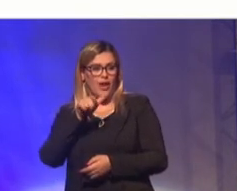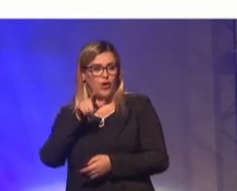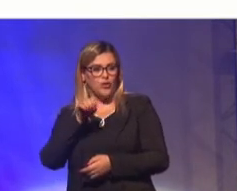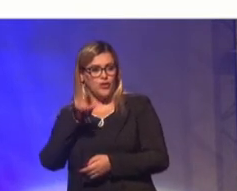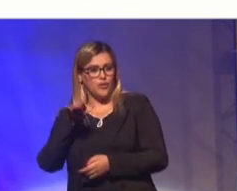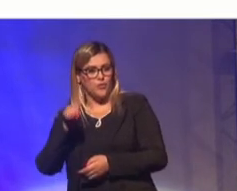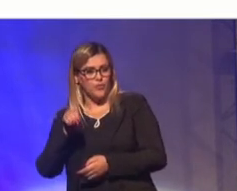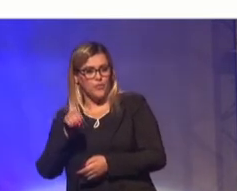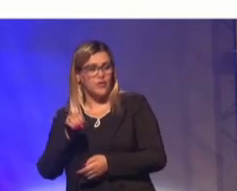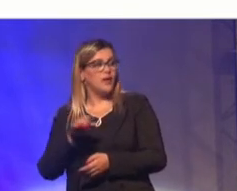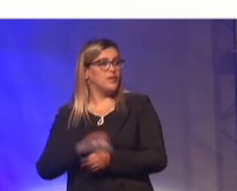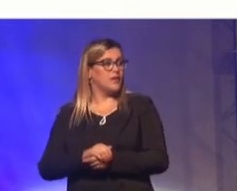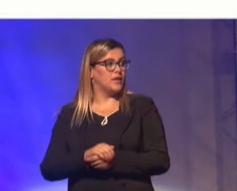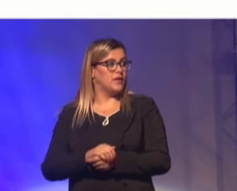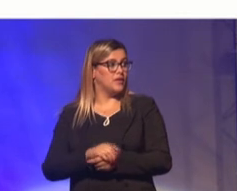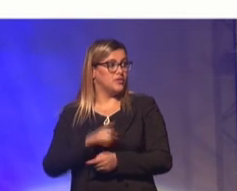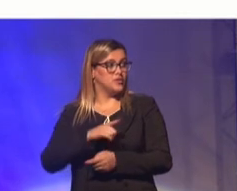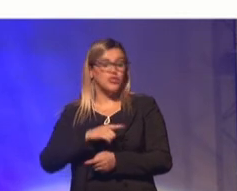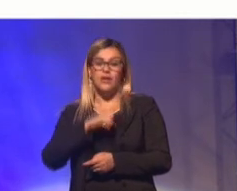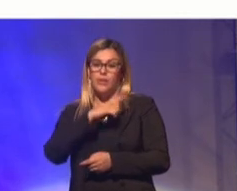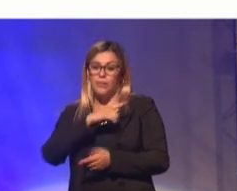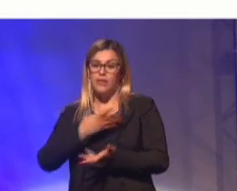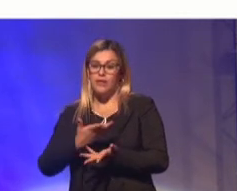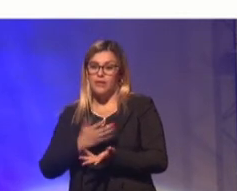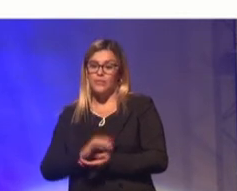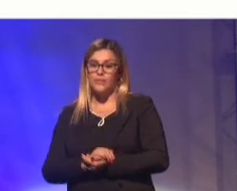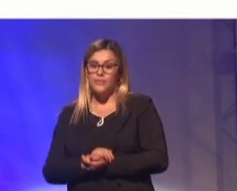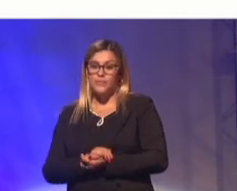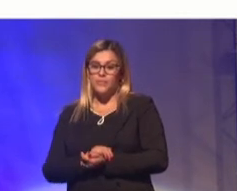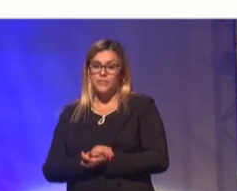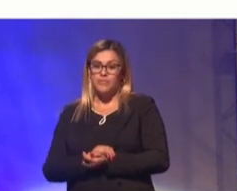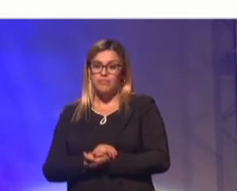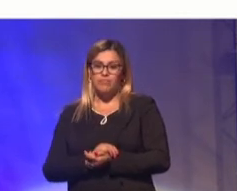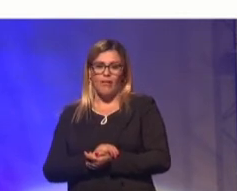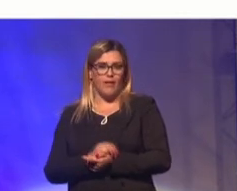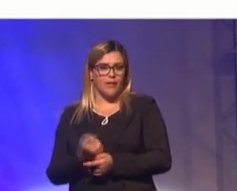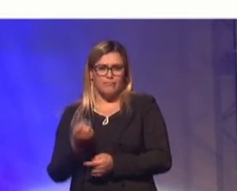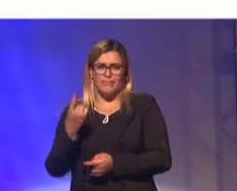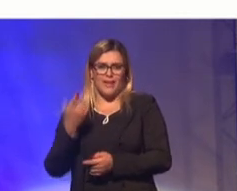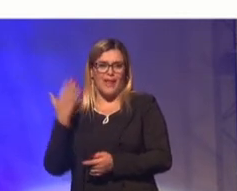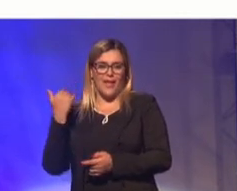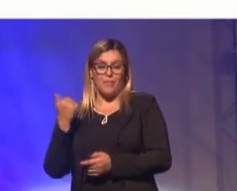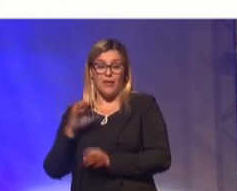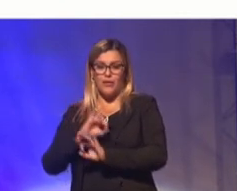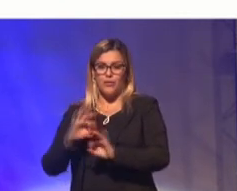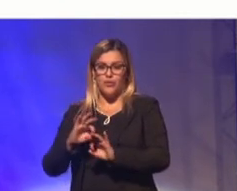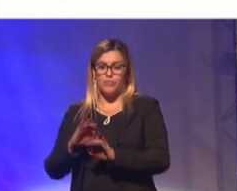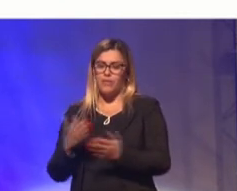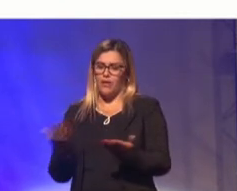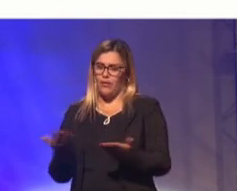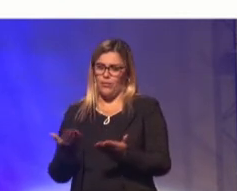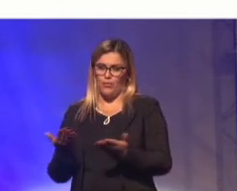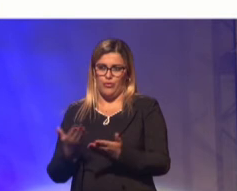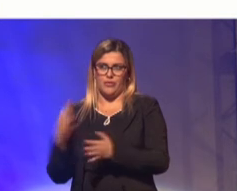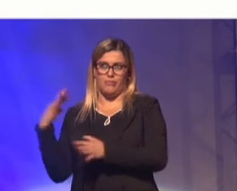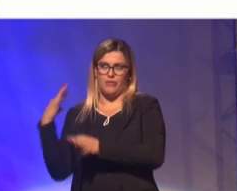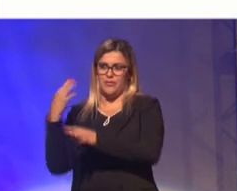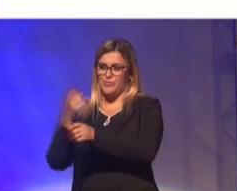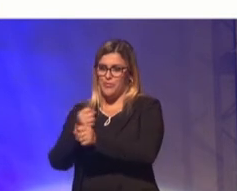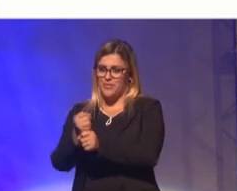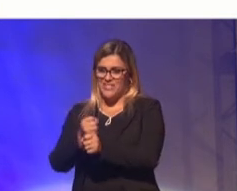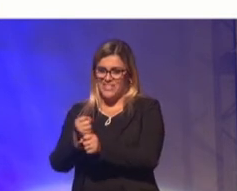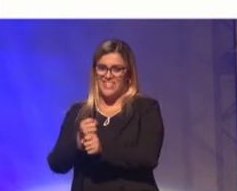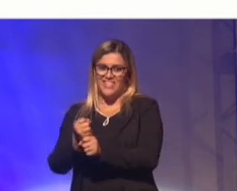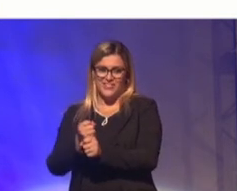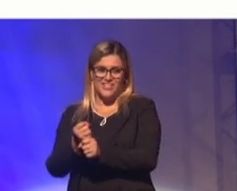era de estimulação elétrica funcional. E era assim o tal, né? Bom, isso hoje, né, depois de tantos anos, a